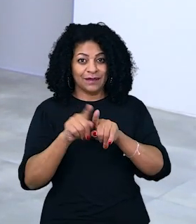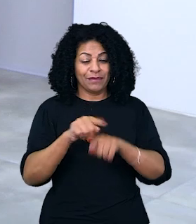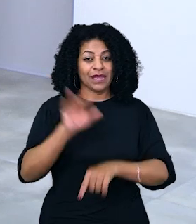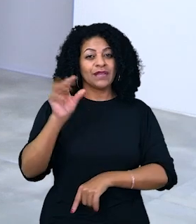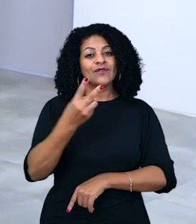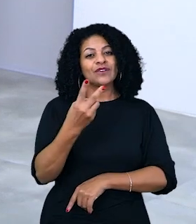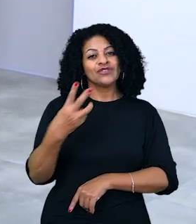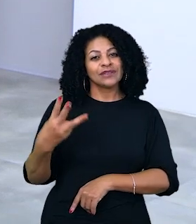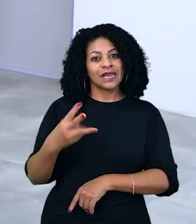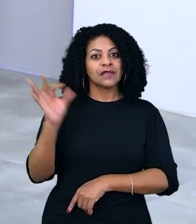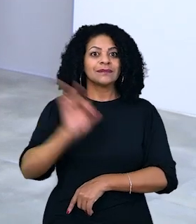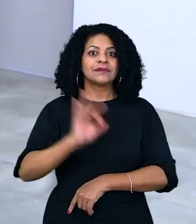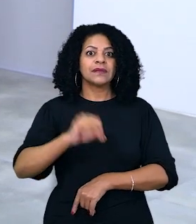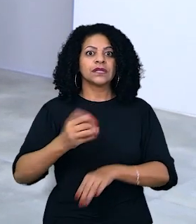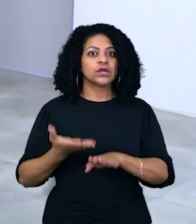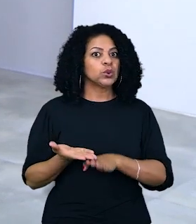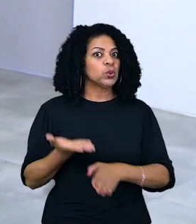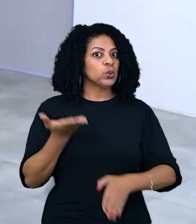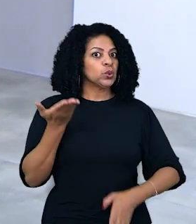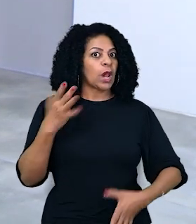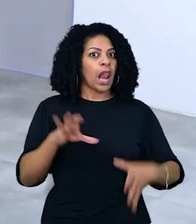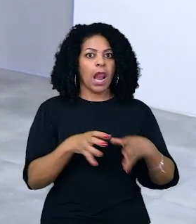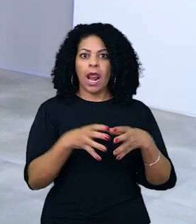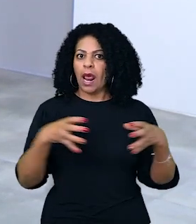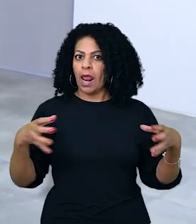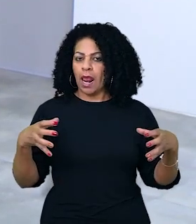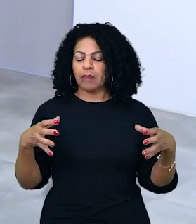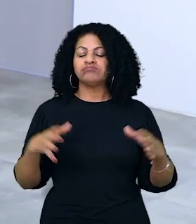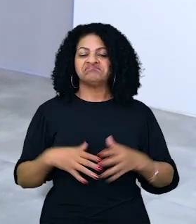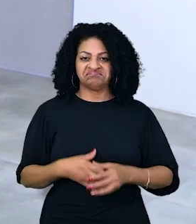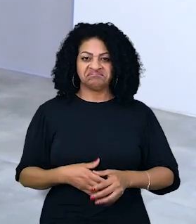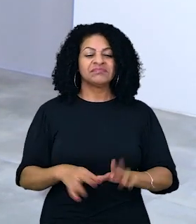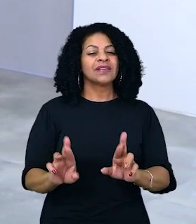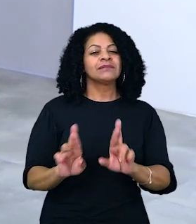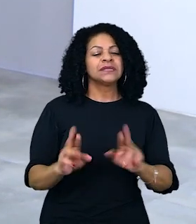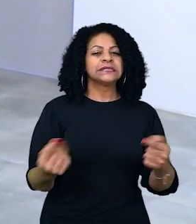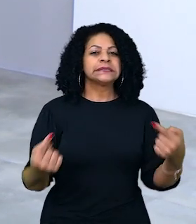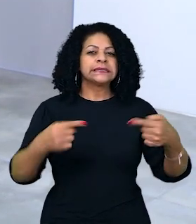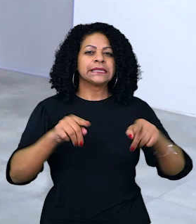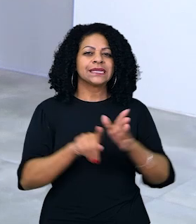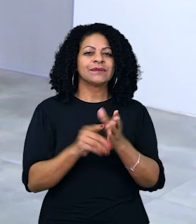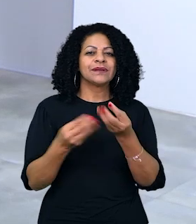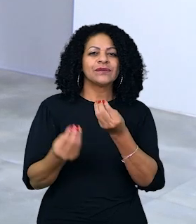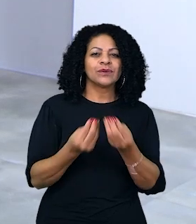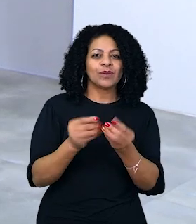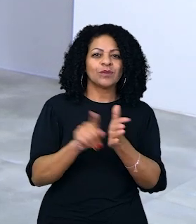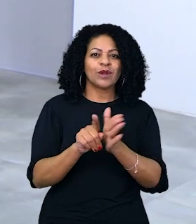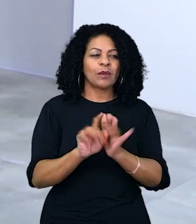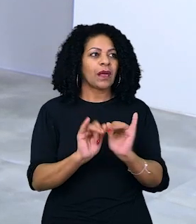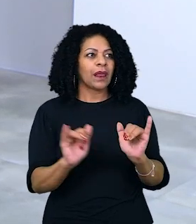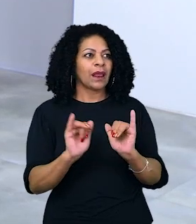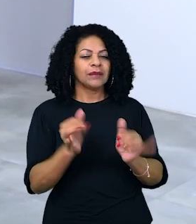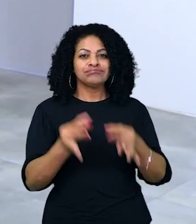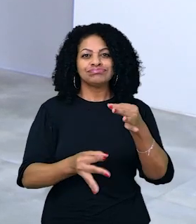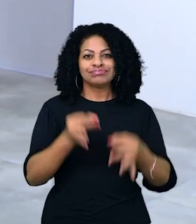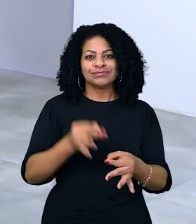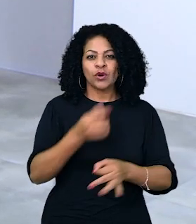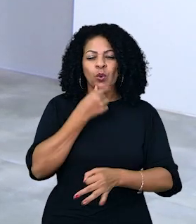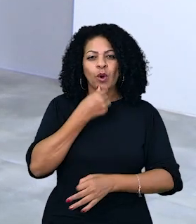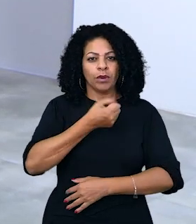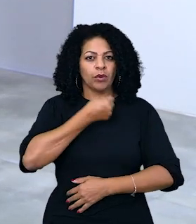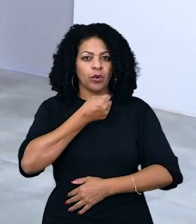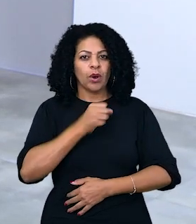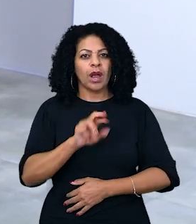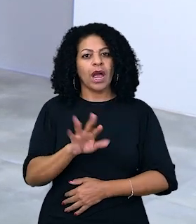26%. Exatamente, Luane, para falar sobre os avanços, desafios e perspectivas das ações realizadas pelo Judiciário Trabalhista, o